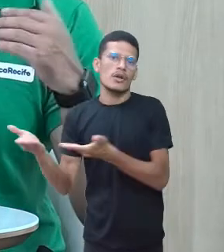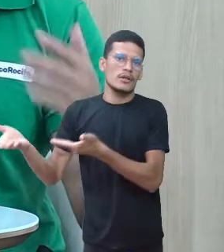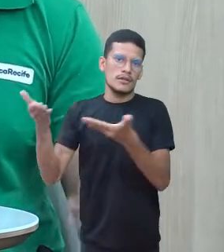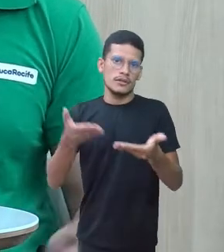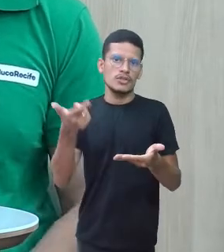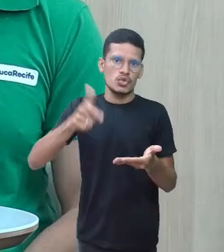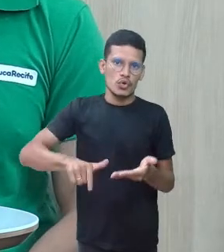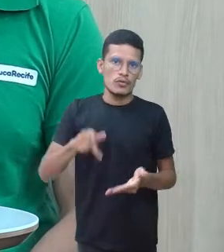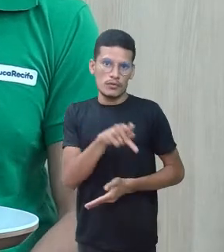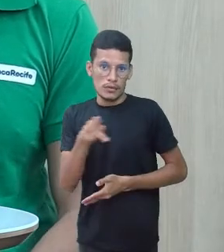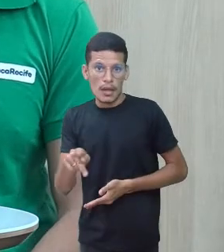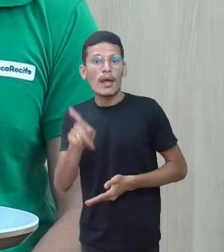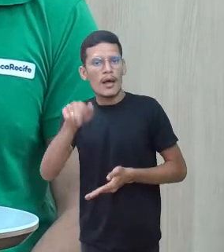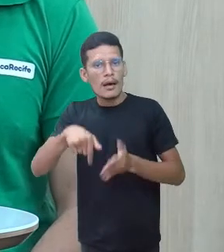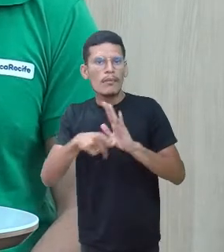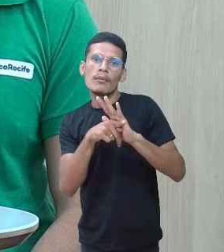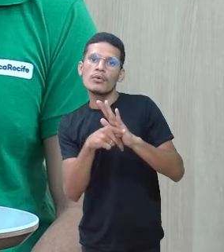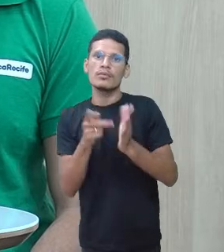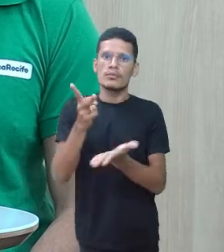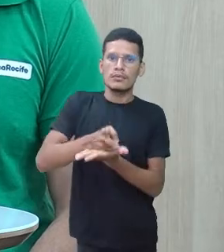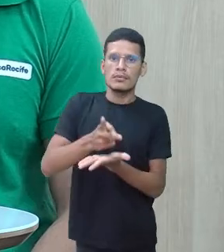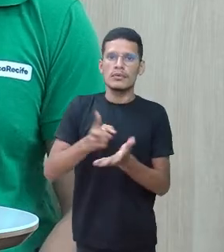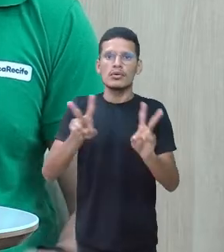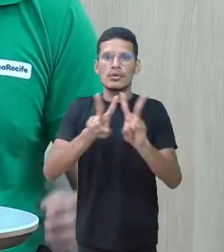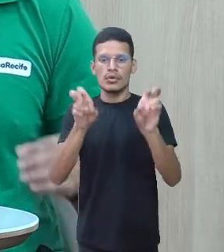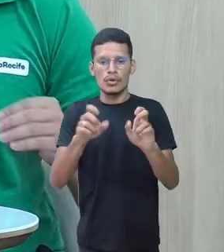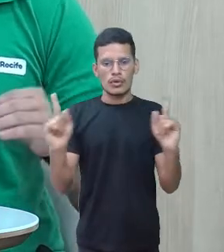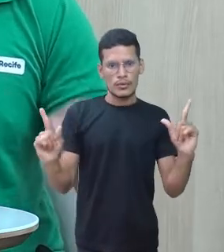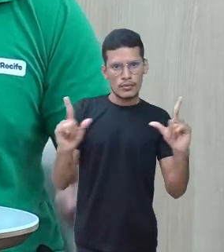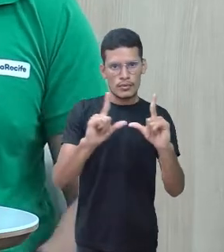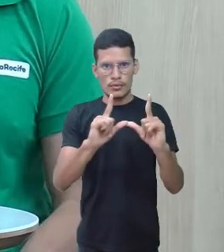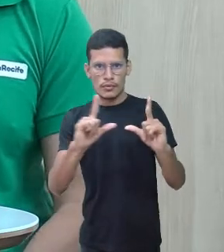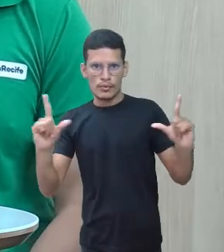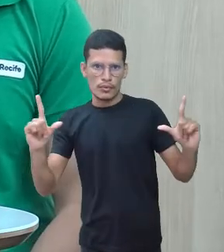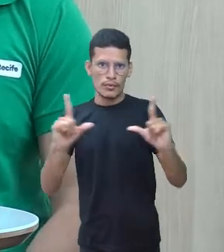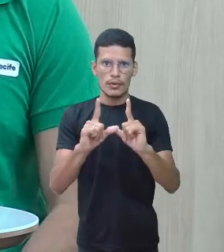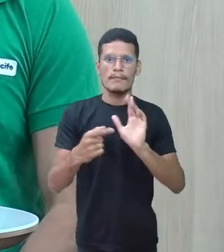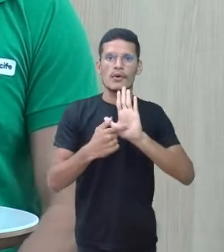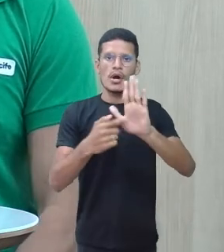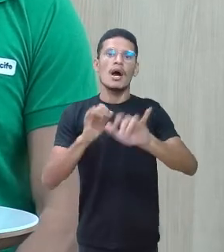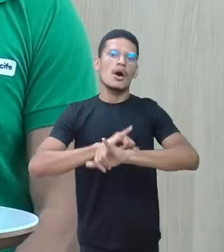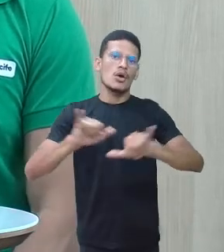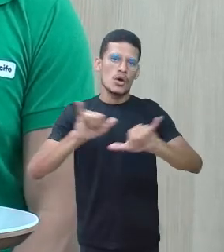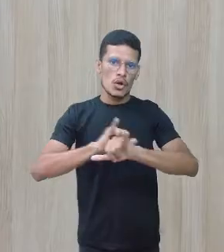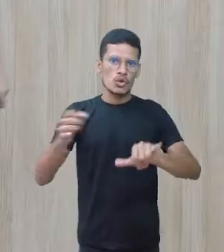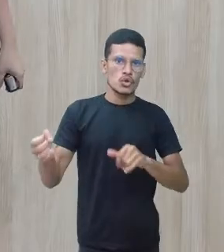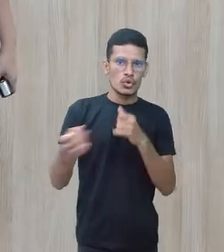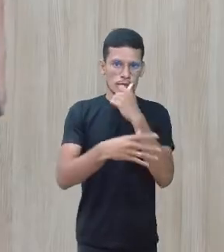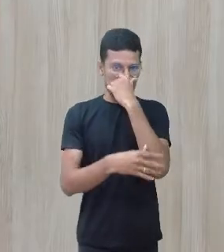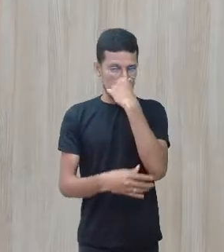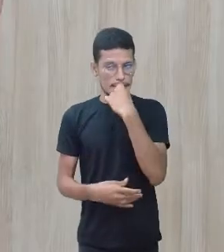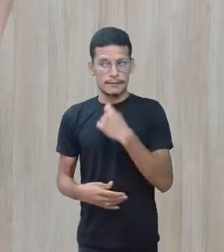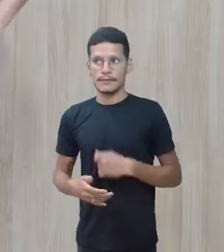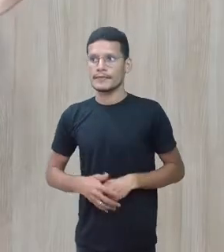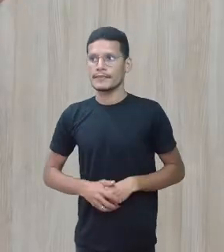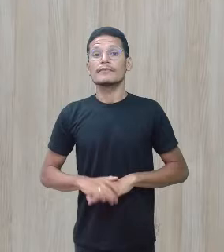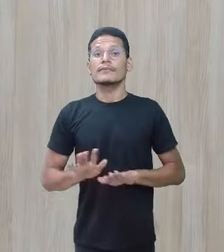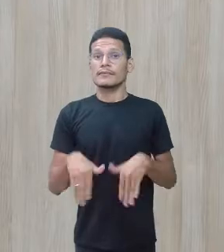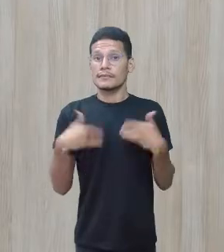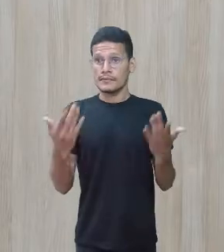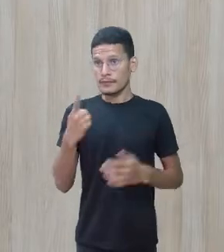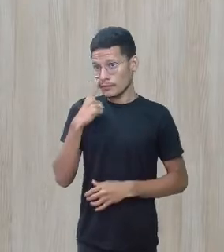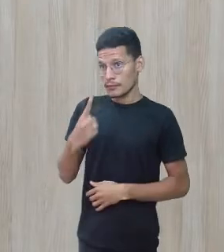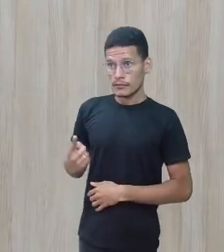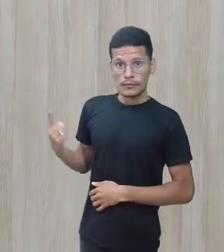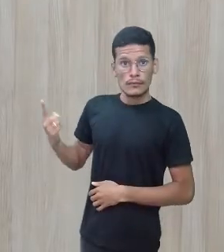vai dar continuação ao assunto de ampliação e redução, trazendo algumas novidades para vocês. Bom, gente, como tem dizendo aqui,